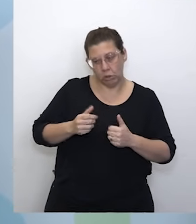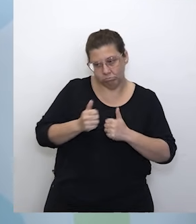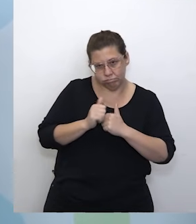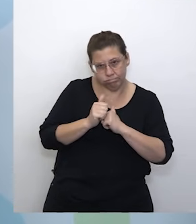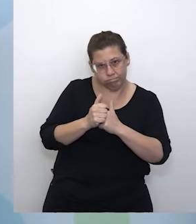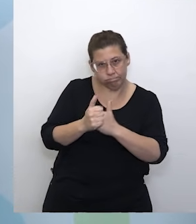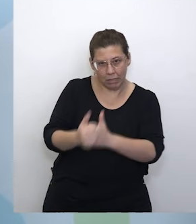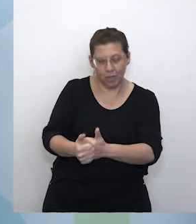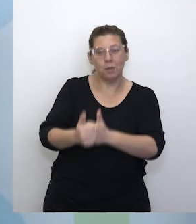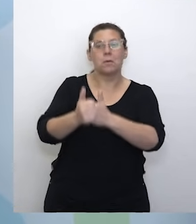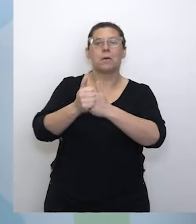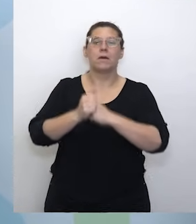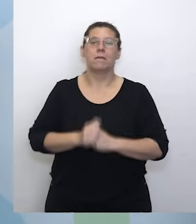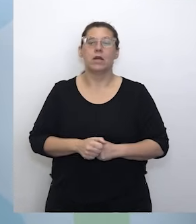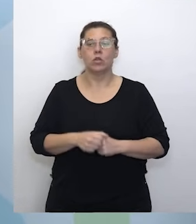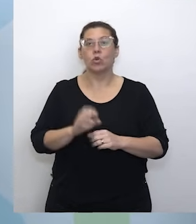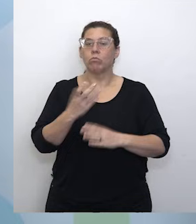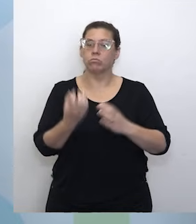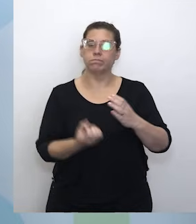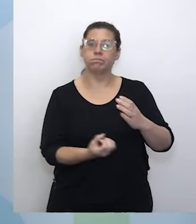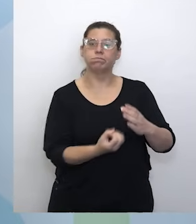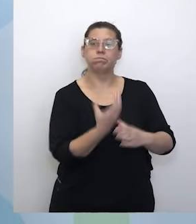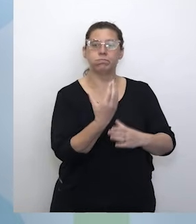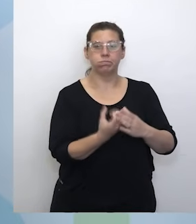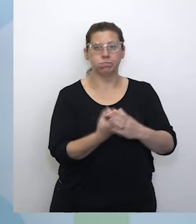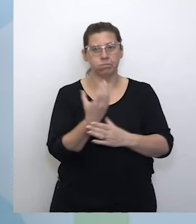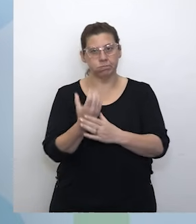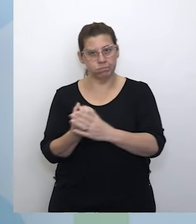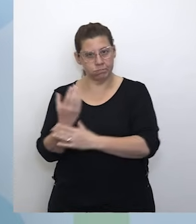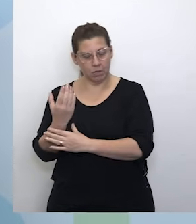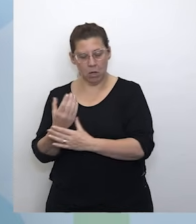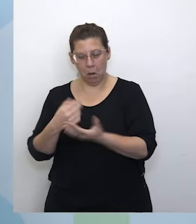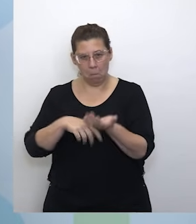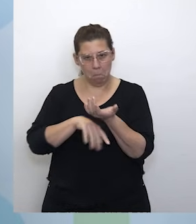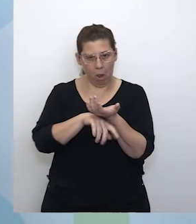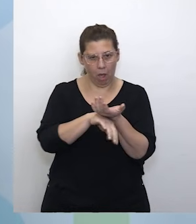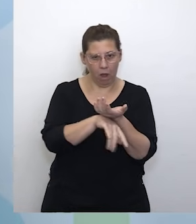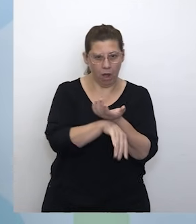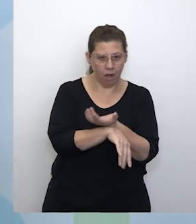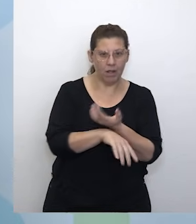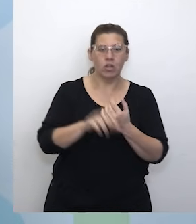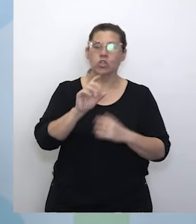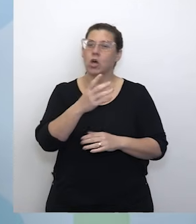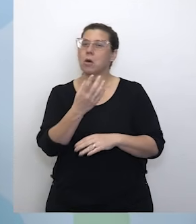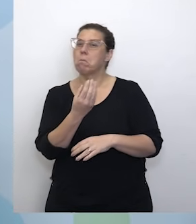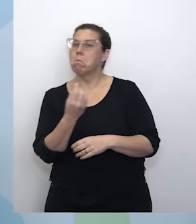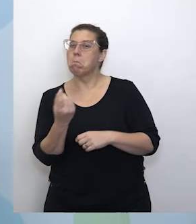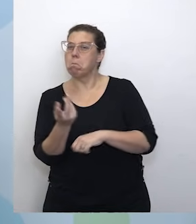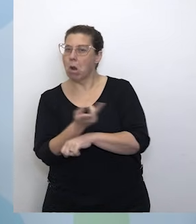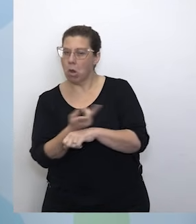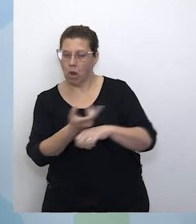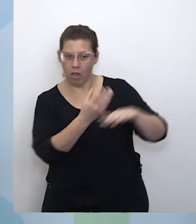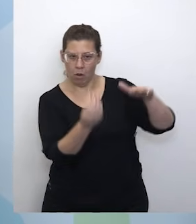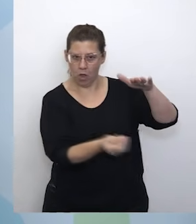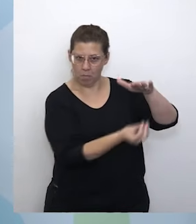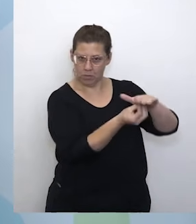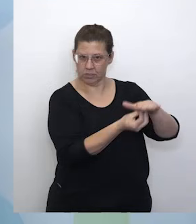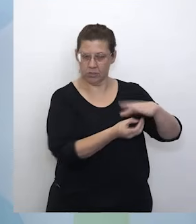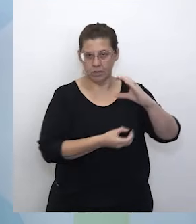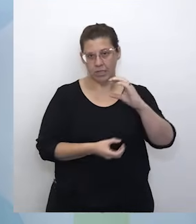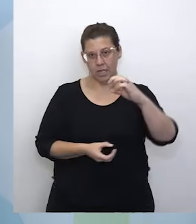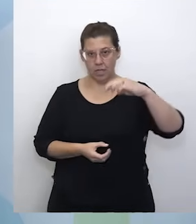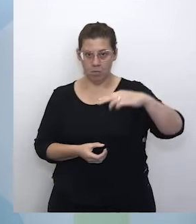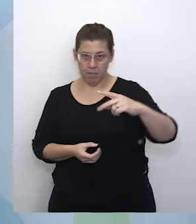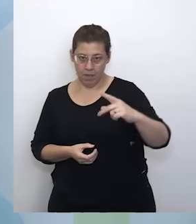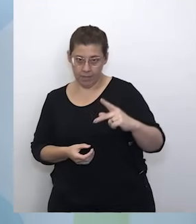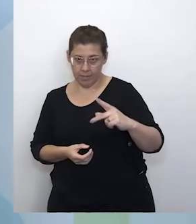acompanhamento do surgimento ali, do pezinho e tudo mais, inclusive dessa que não vingou, é só procurar aí no repositório CMSP, ou